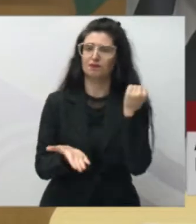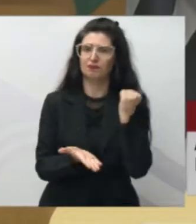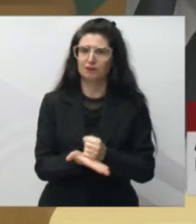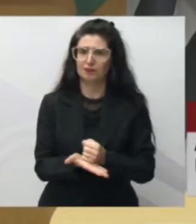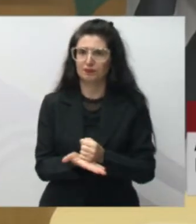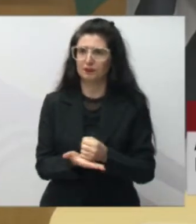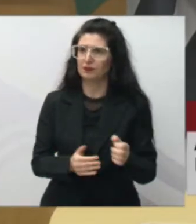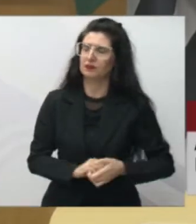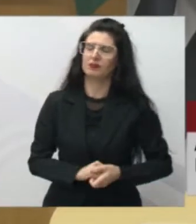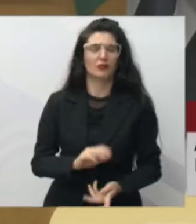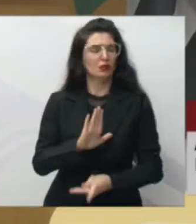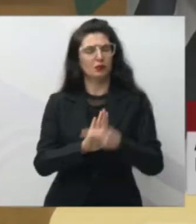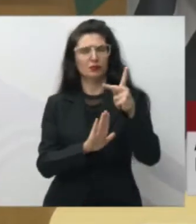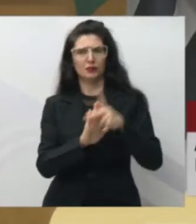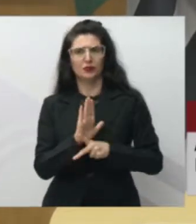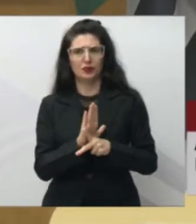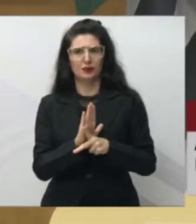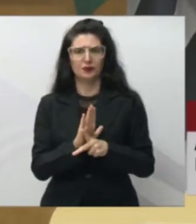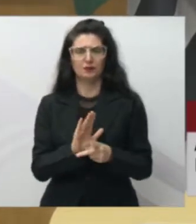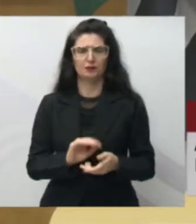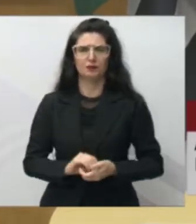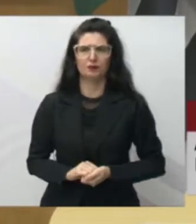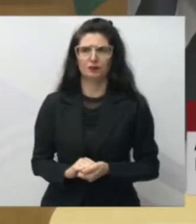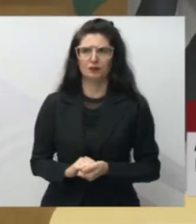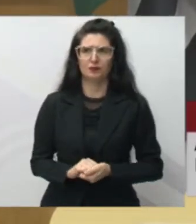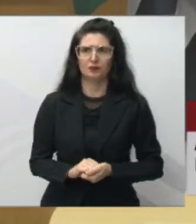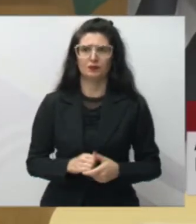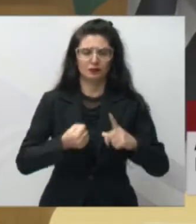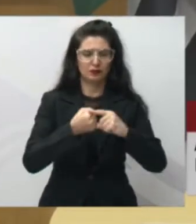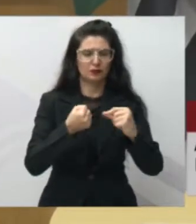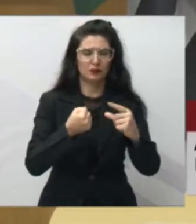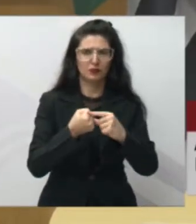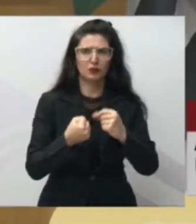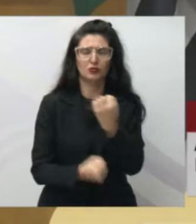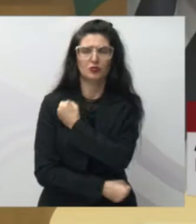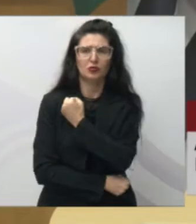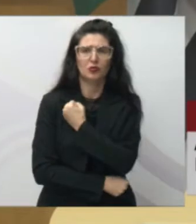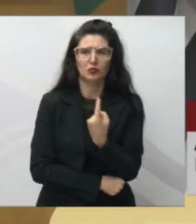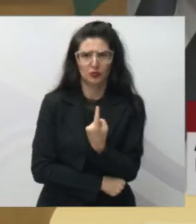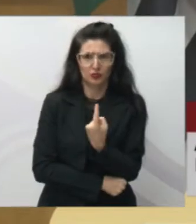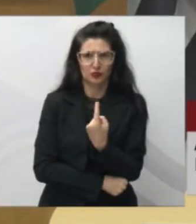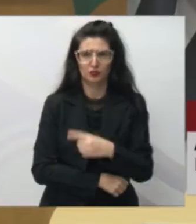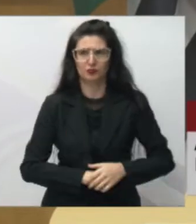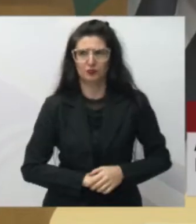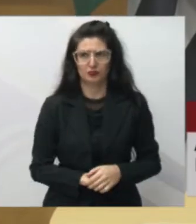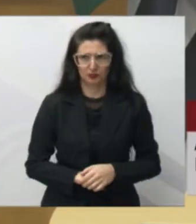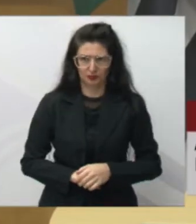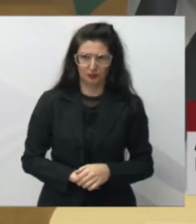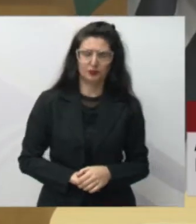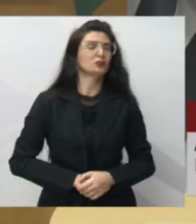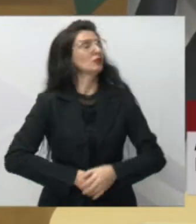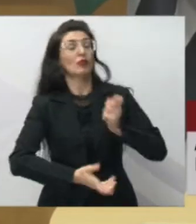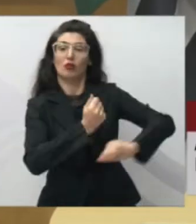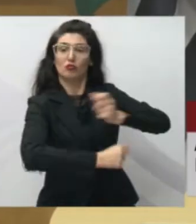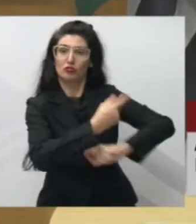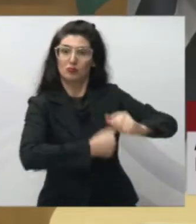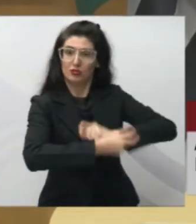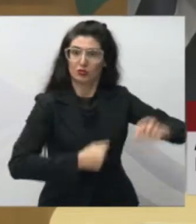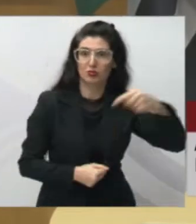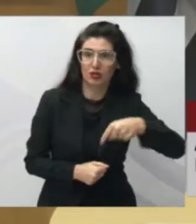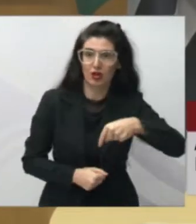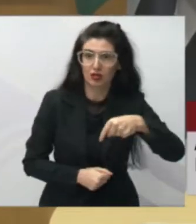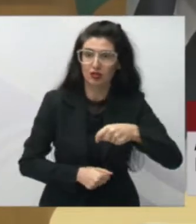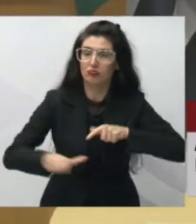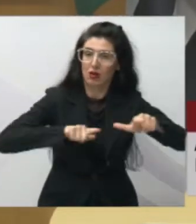protocolizamos este projeto que o artigo 1º diz: na estrutura administrativa da Câmara Municipal de